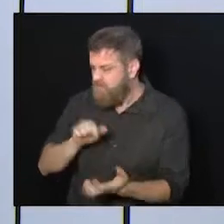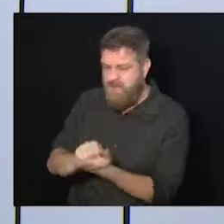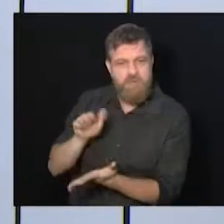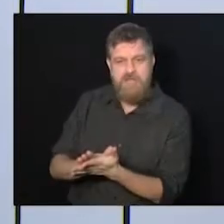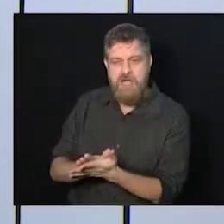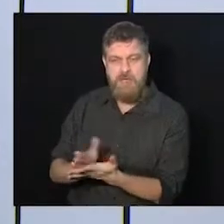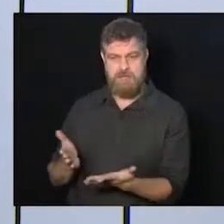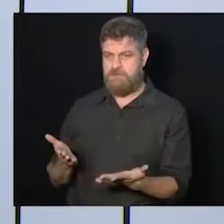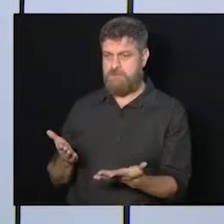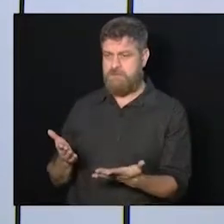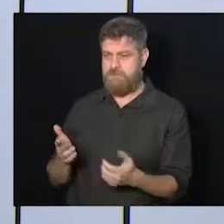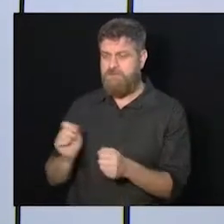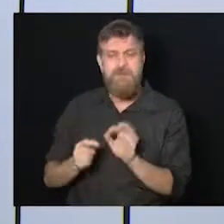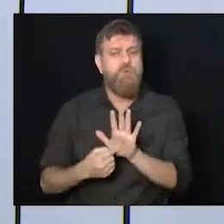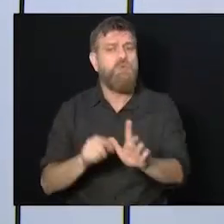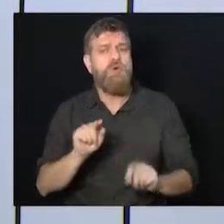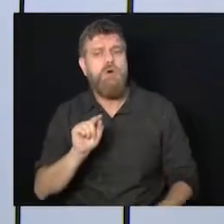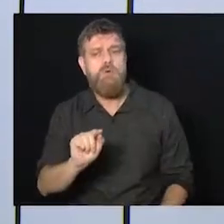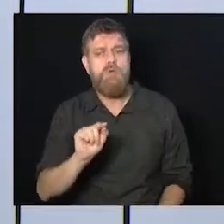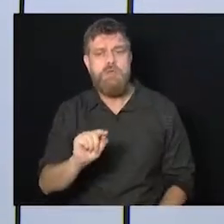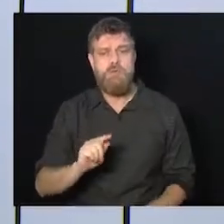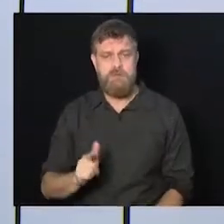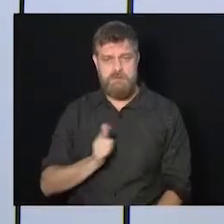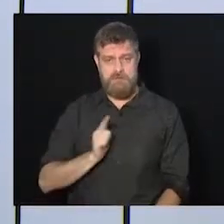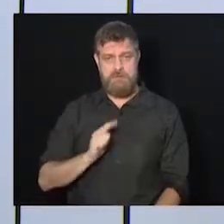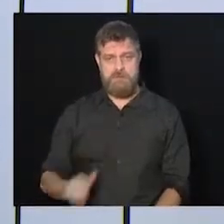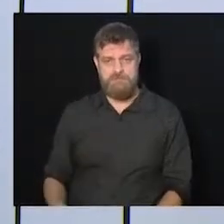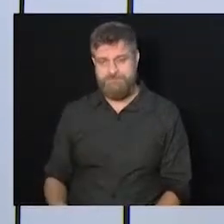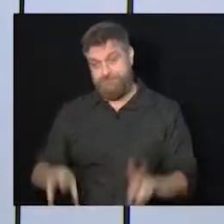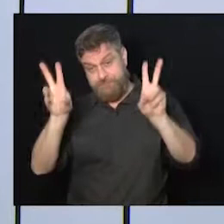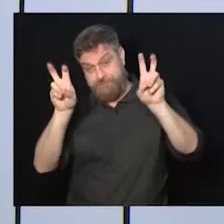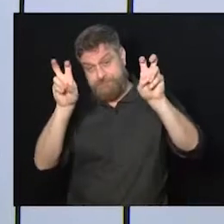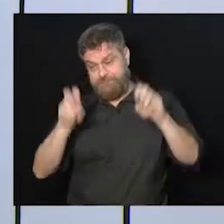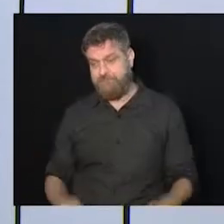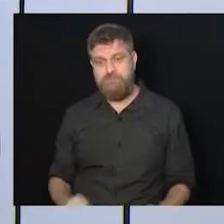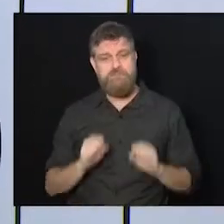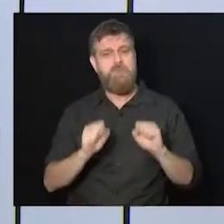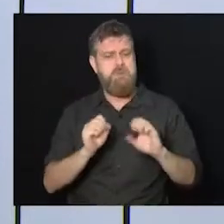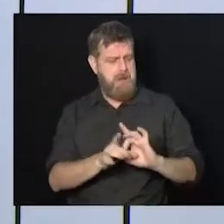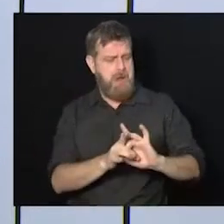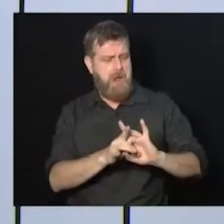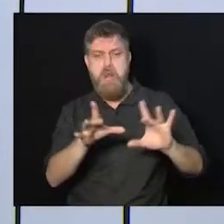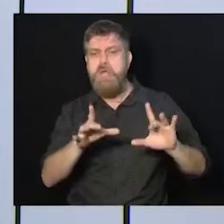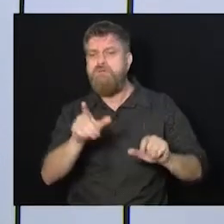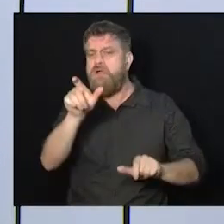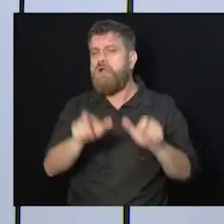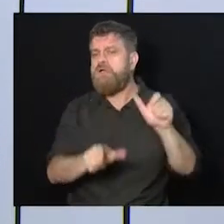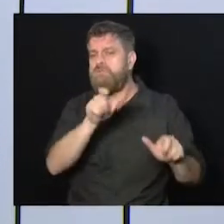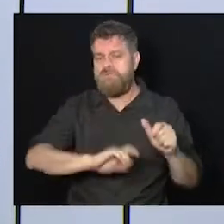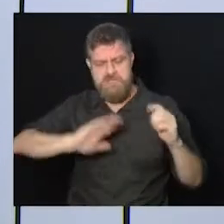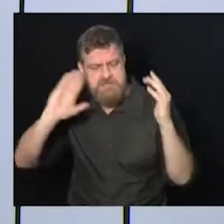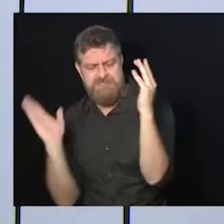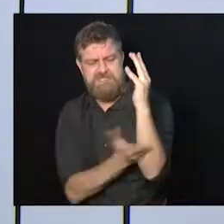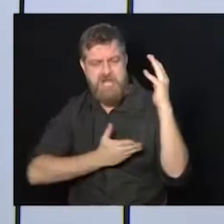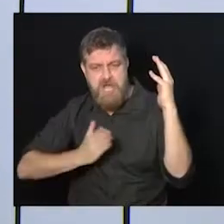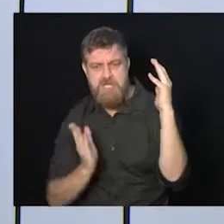Ele como que deu uma sinalização, uma pseudo-autorização para aqueles desmatadores.